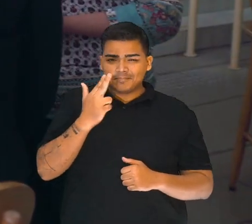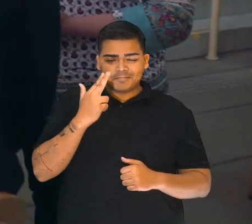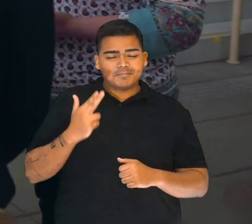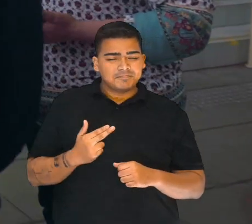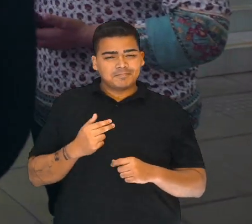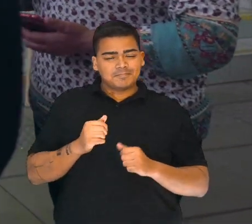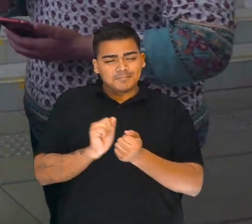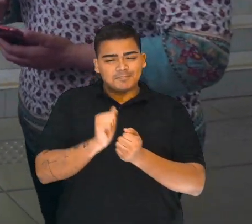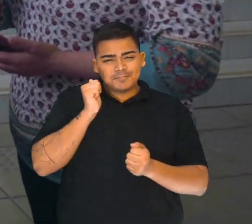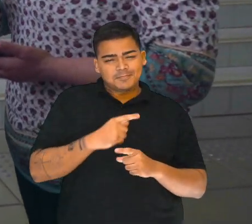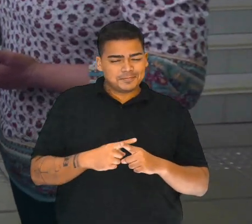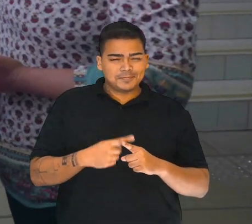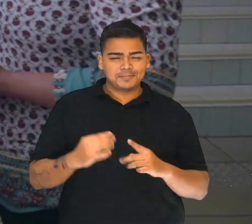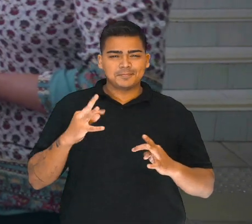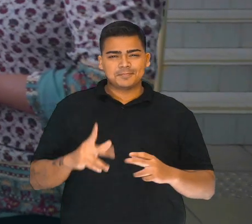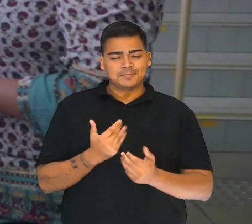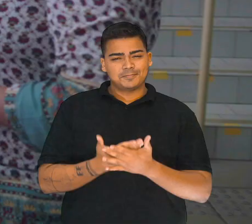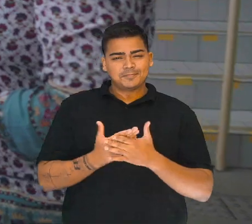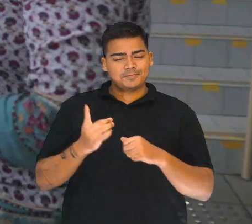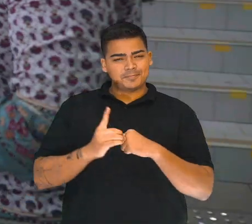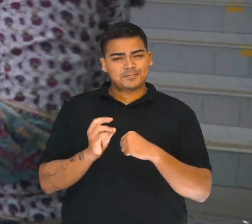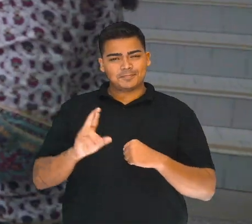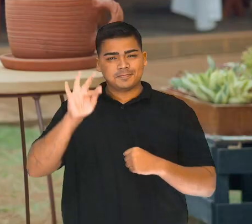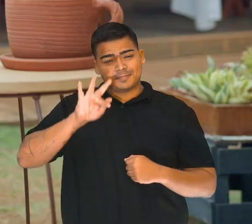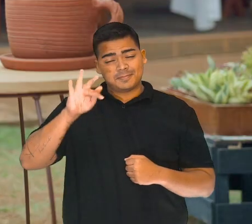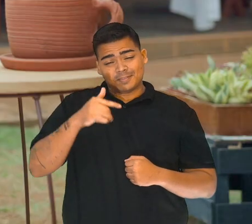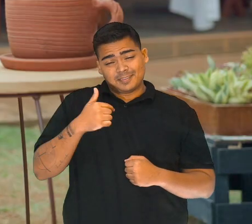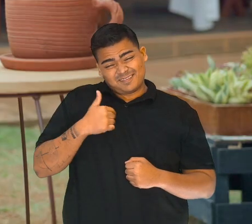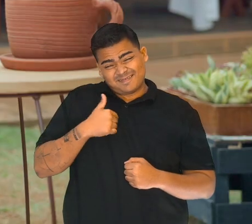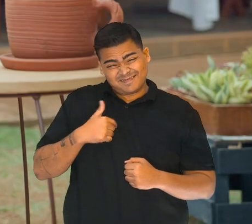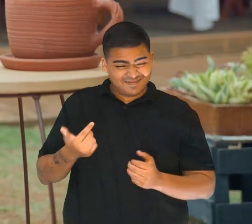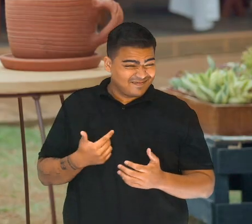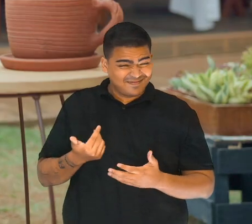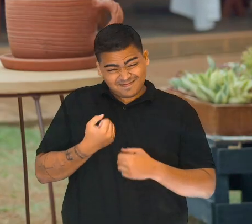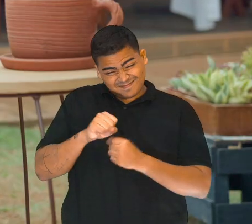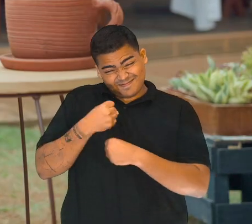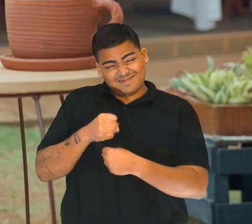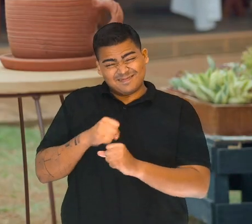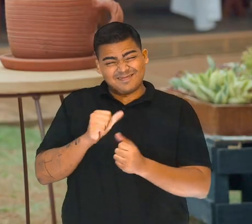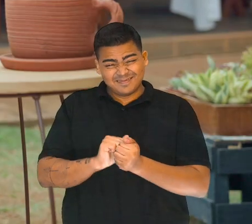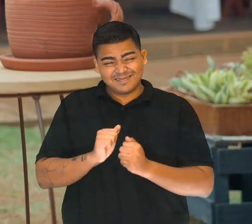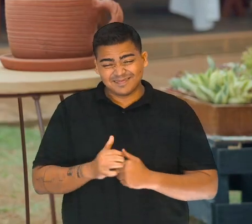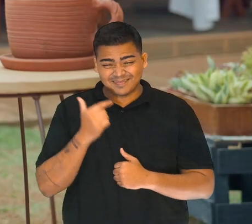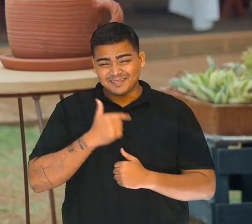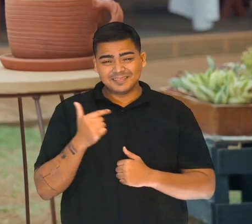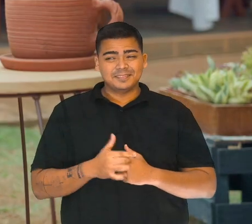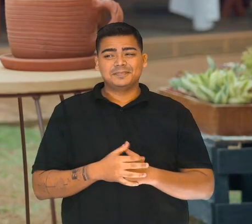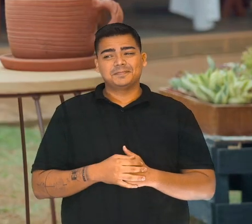lá, porque tudo estudado, tudo faculdade, doutorado. Só eu que tô lá no meio de faxineira.